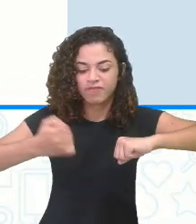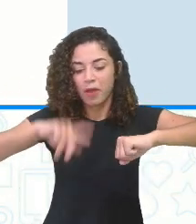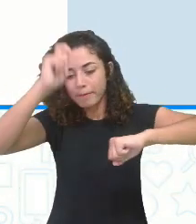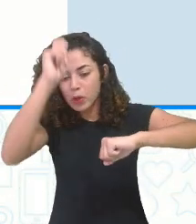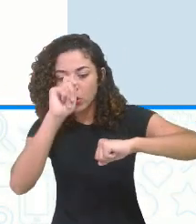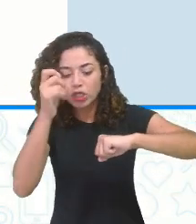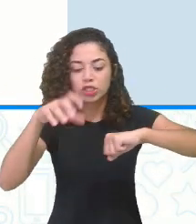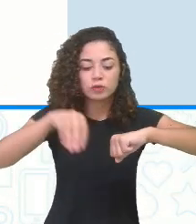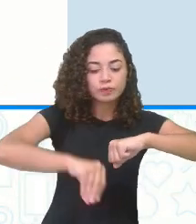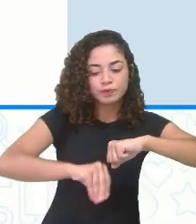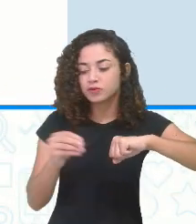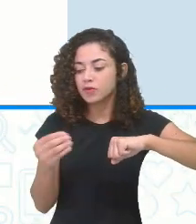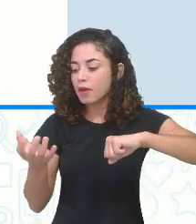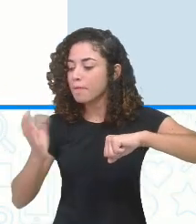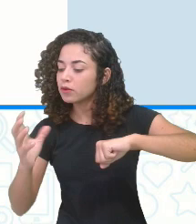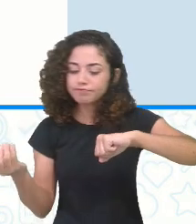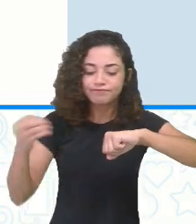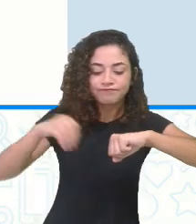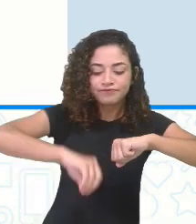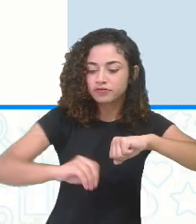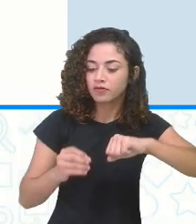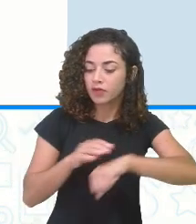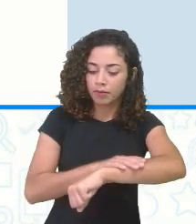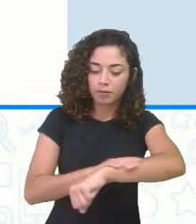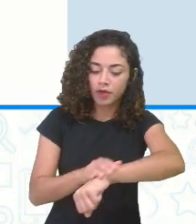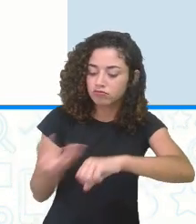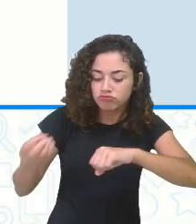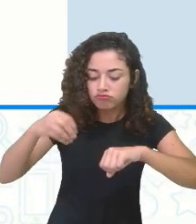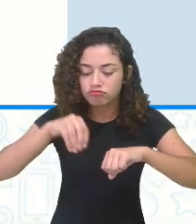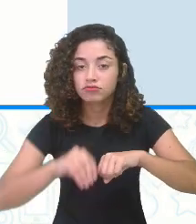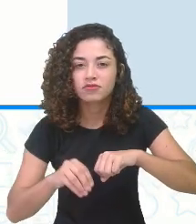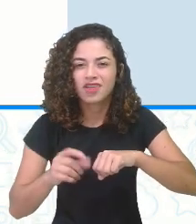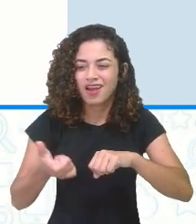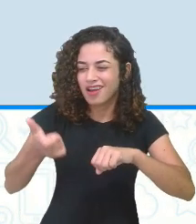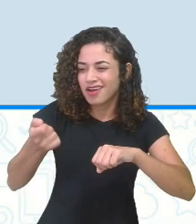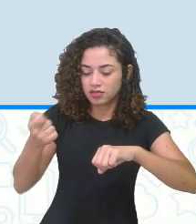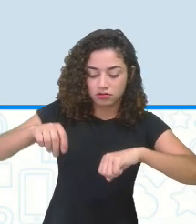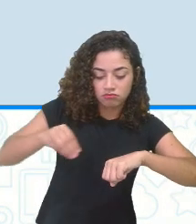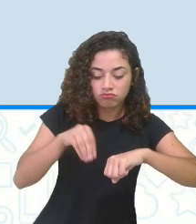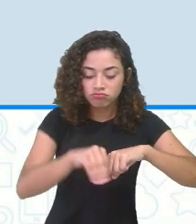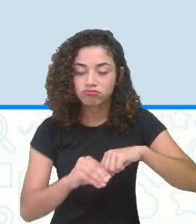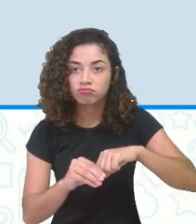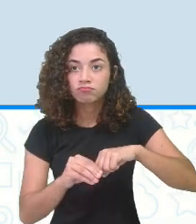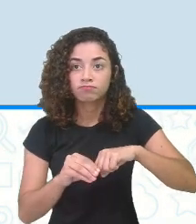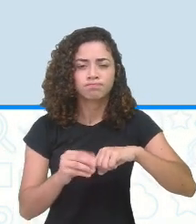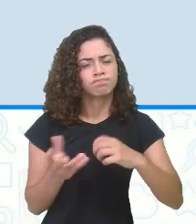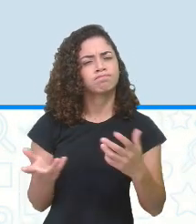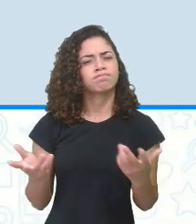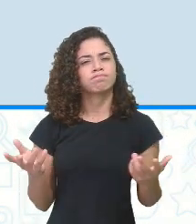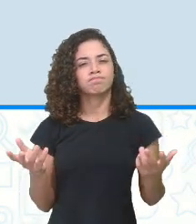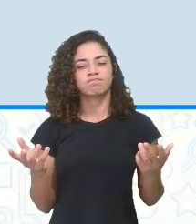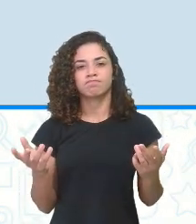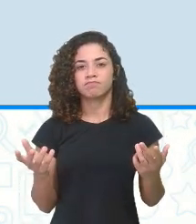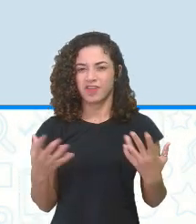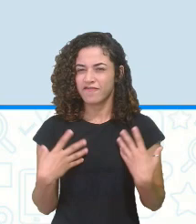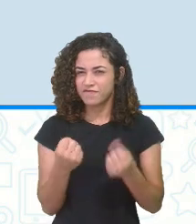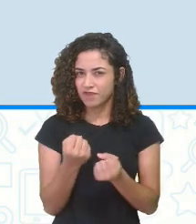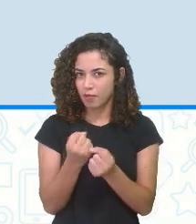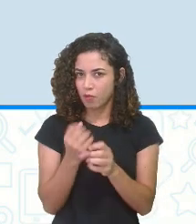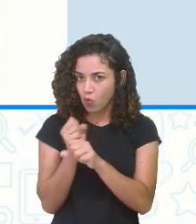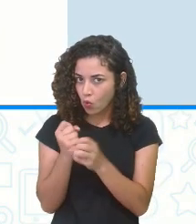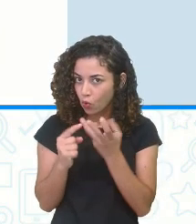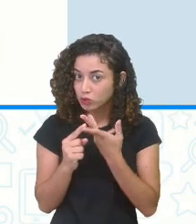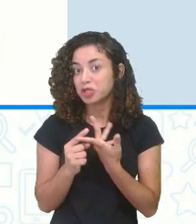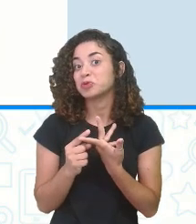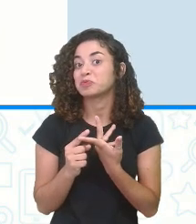boné, bota, repelente, lanterna. E aí, vamos contar? Laser. Vamos contar?